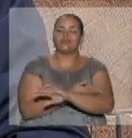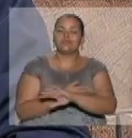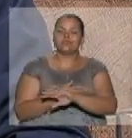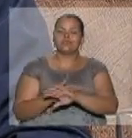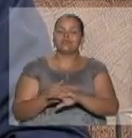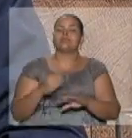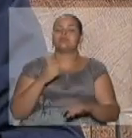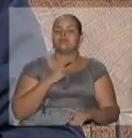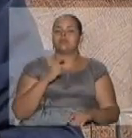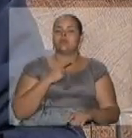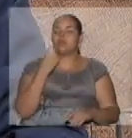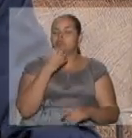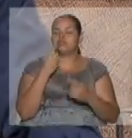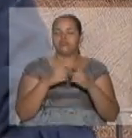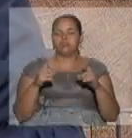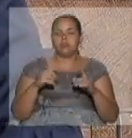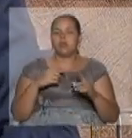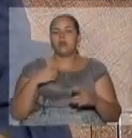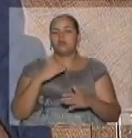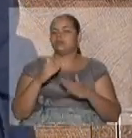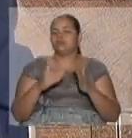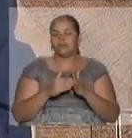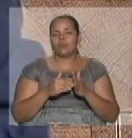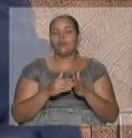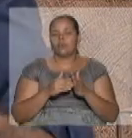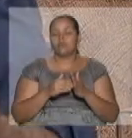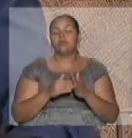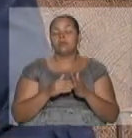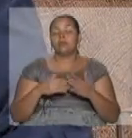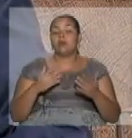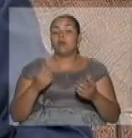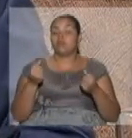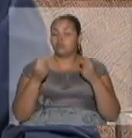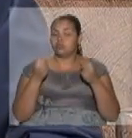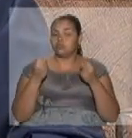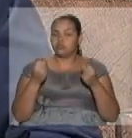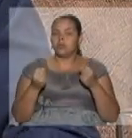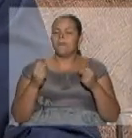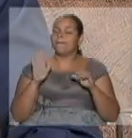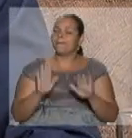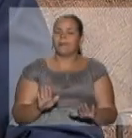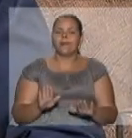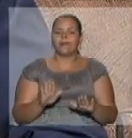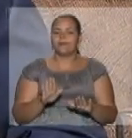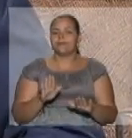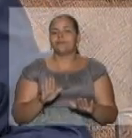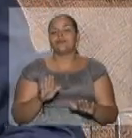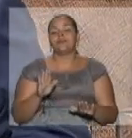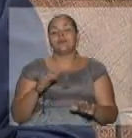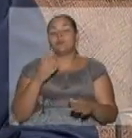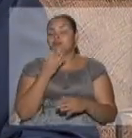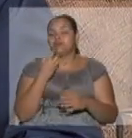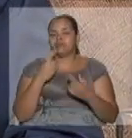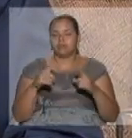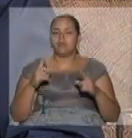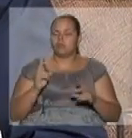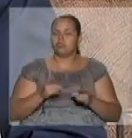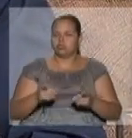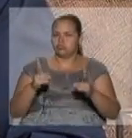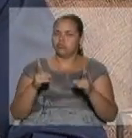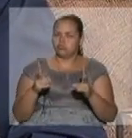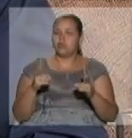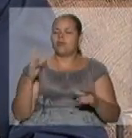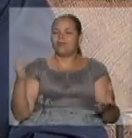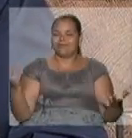onde se apresentava música de todos os naipes, inclusive a instrumental, muito forte. Mas a música instrumental continua muito viva.